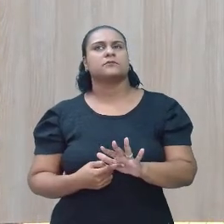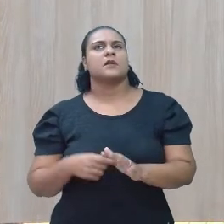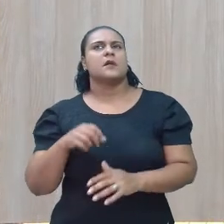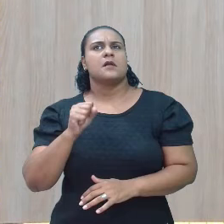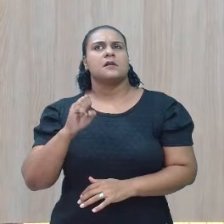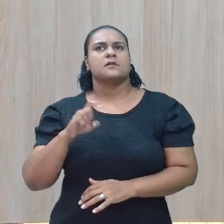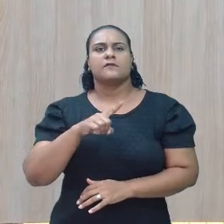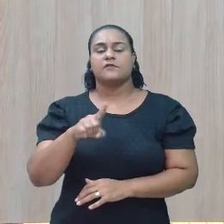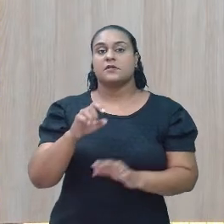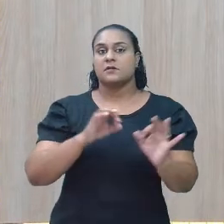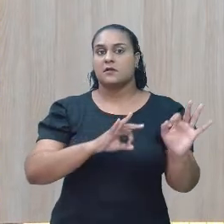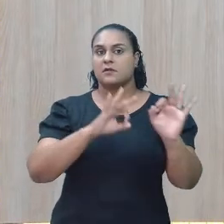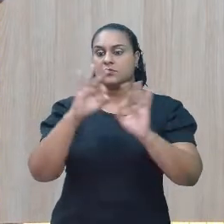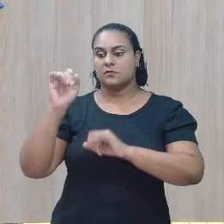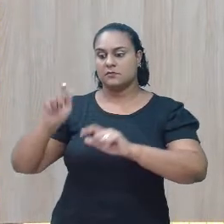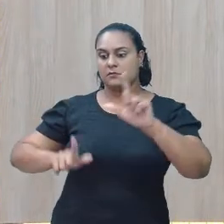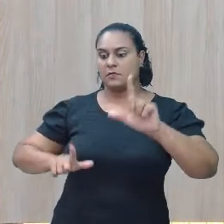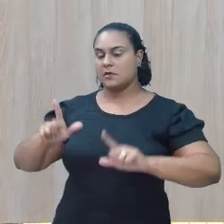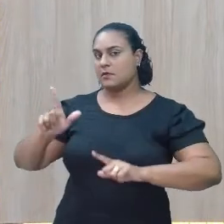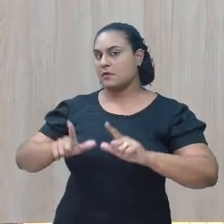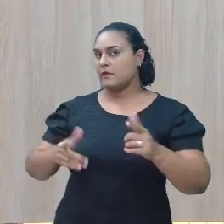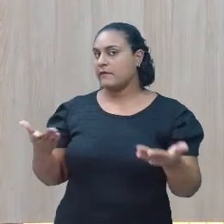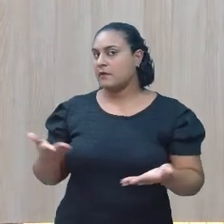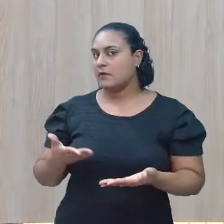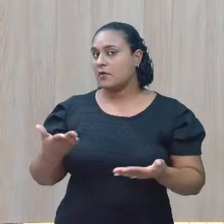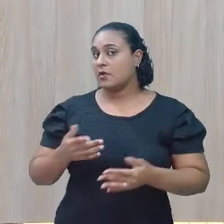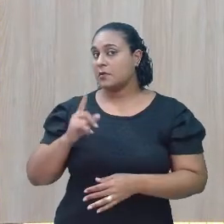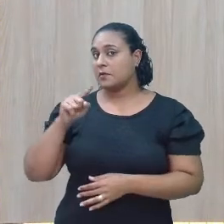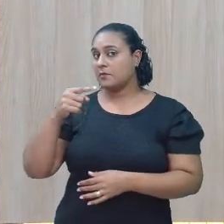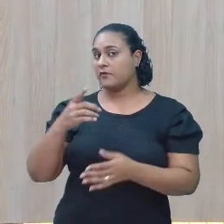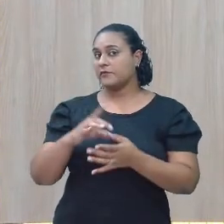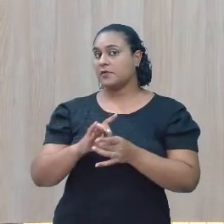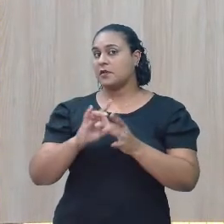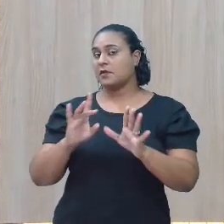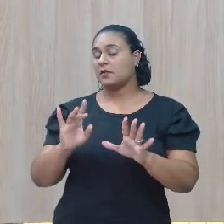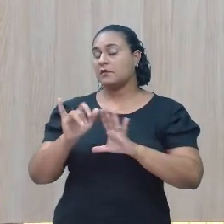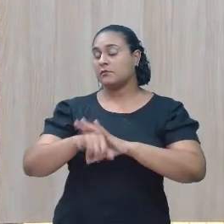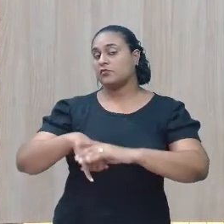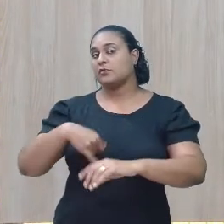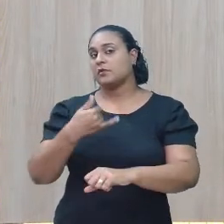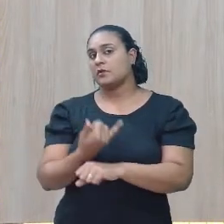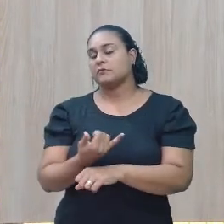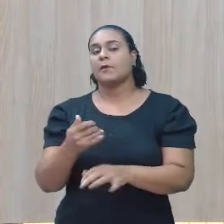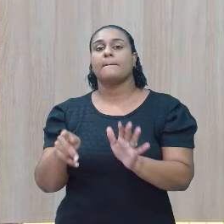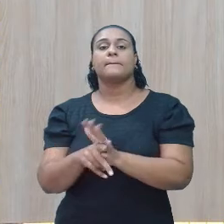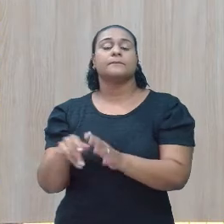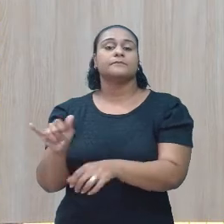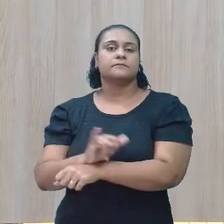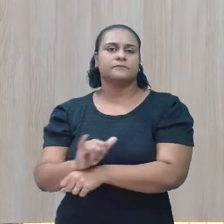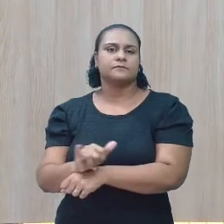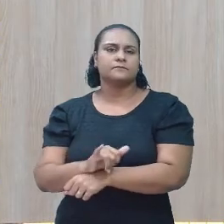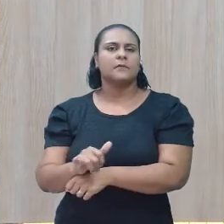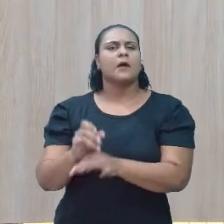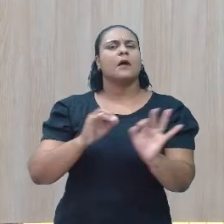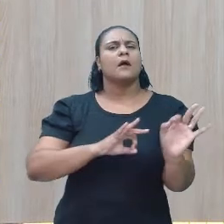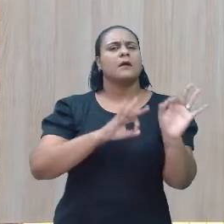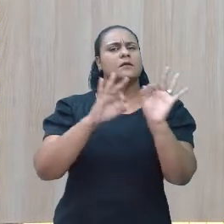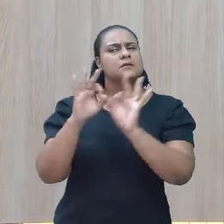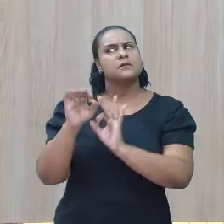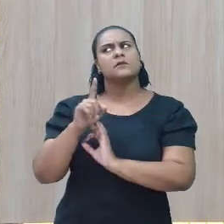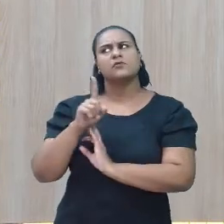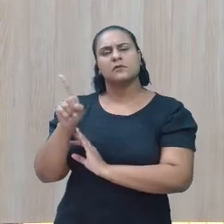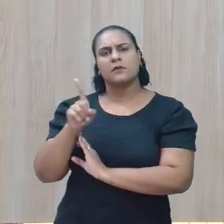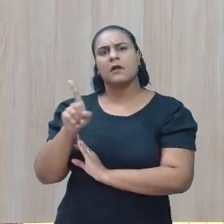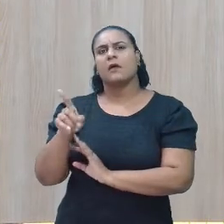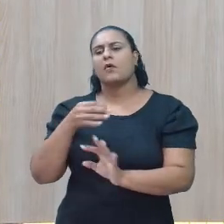está assistindo essa aula pela TV agora, em breve ela estará no nosso canal no YouTube e acompanha por lá, manda